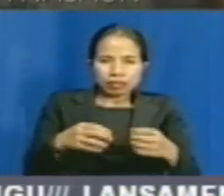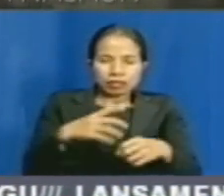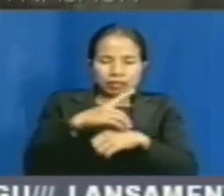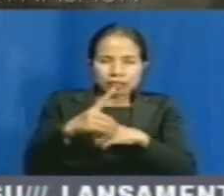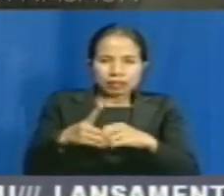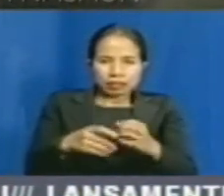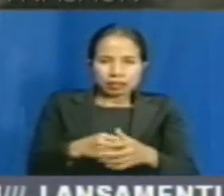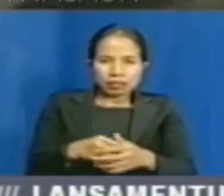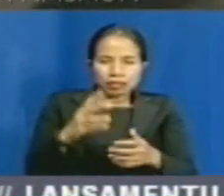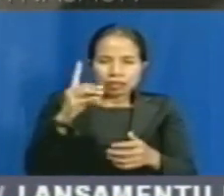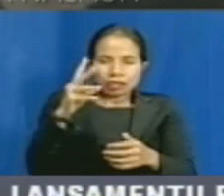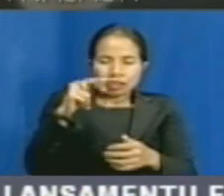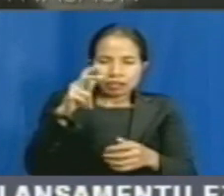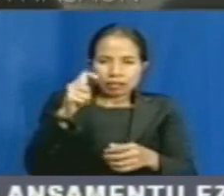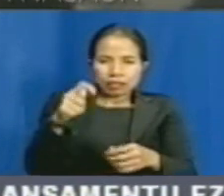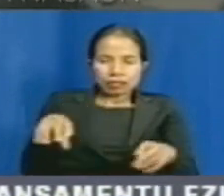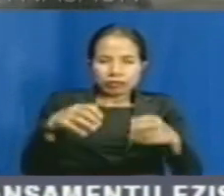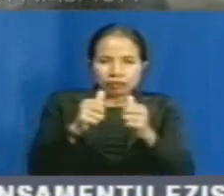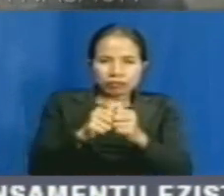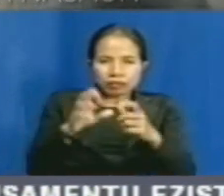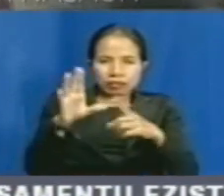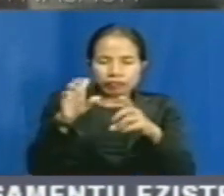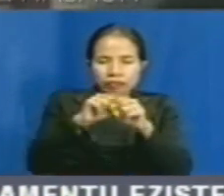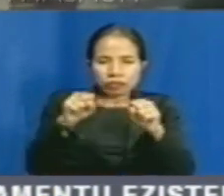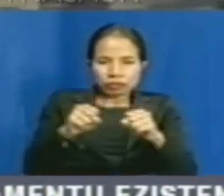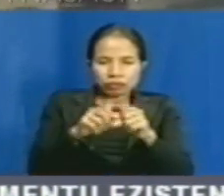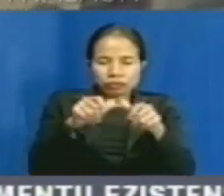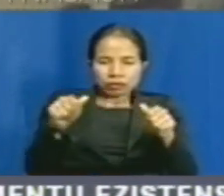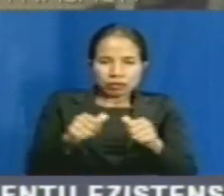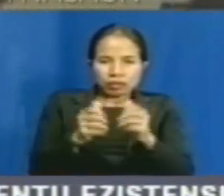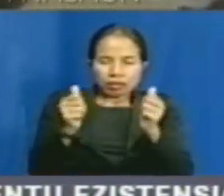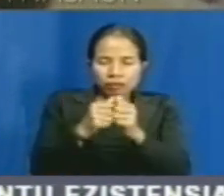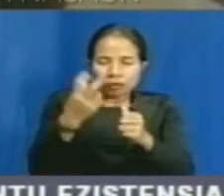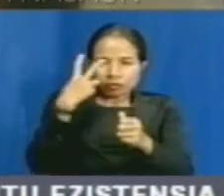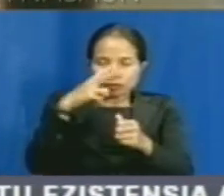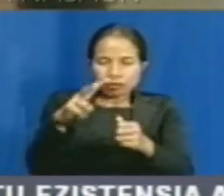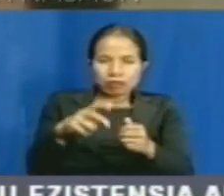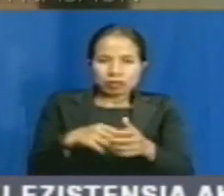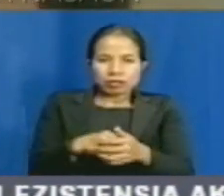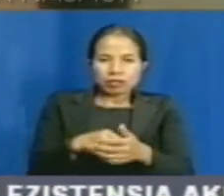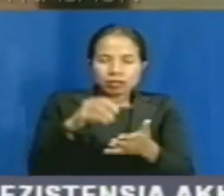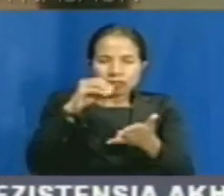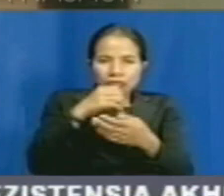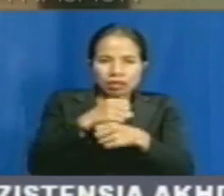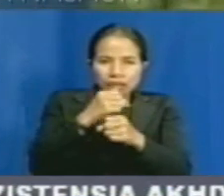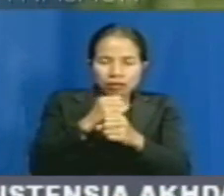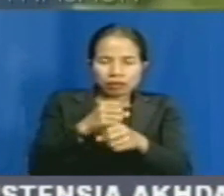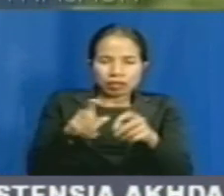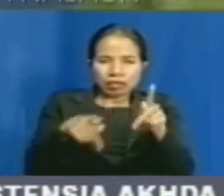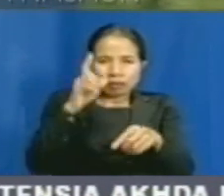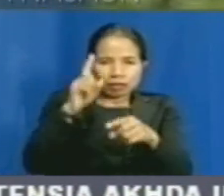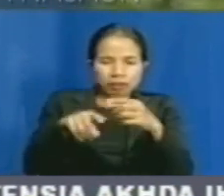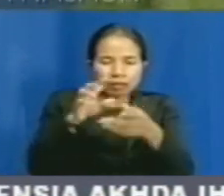NTT, se coordena o CF Suco no aldeia sira, atuamuto controla sinais sira, nebe monta ona atunune e